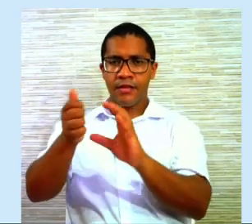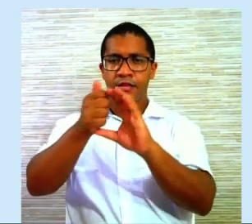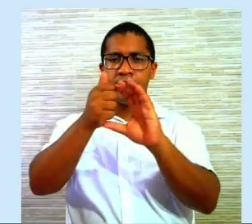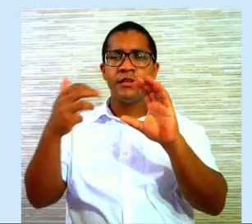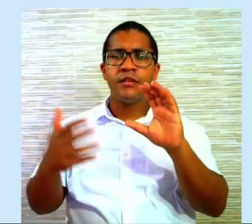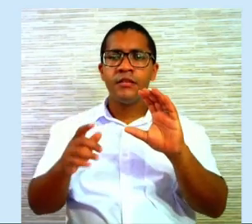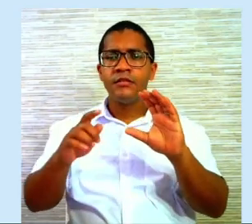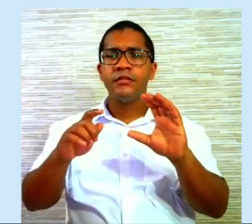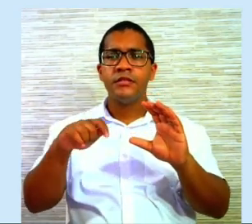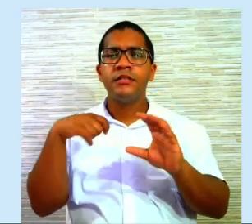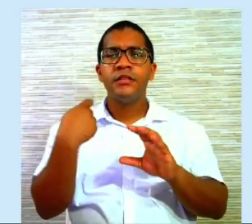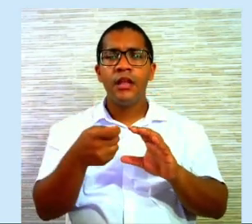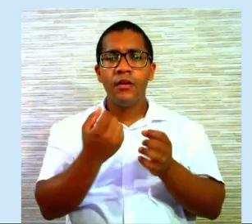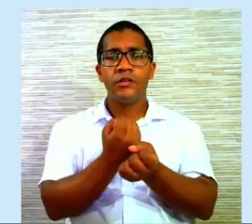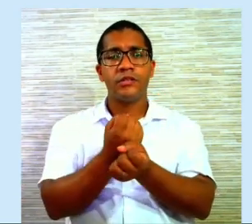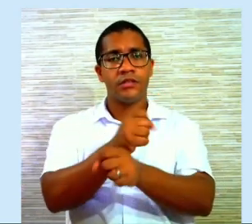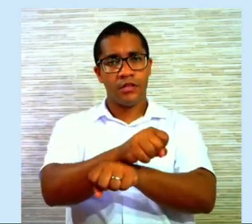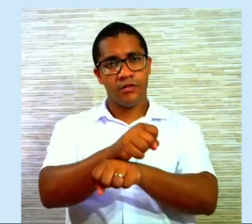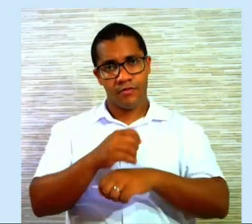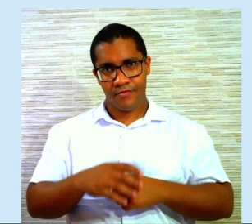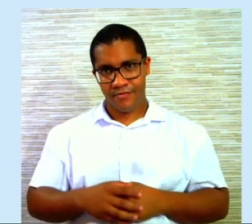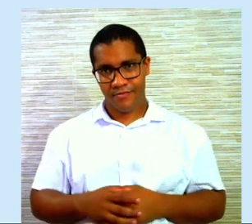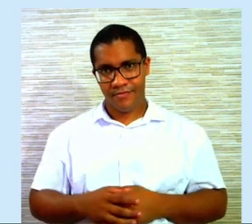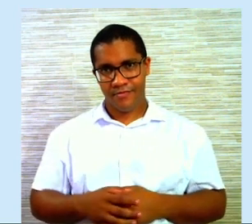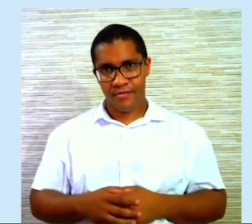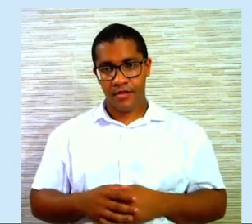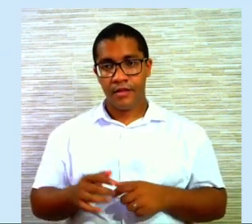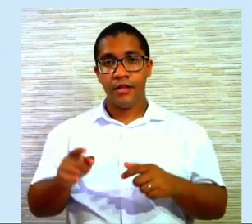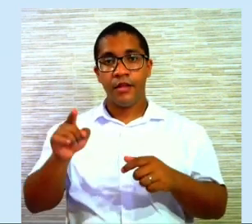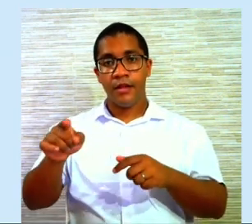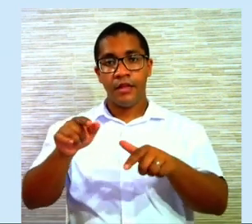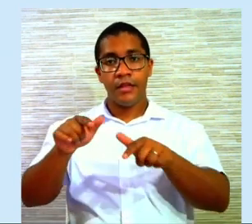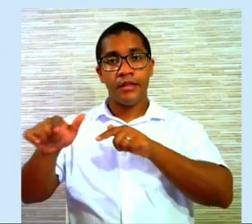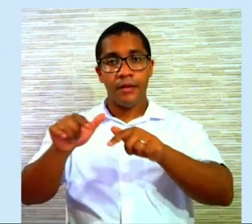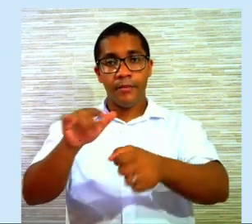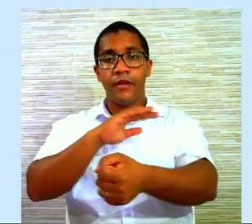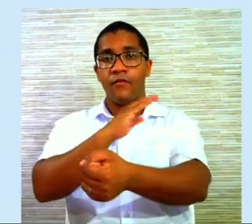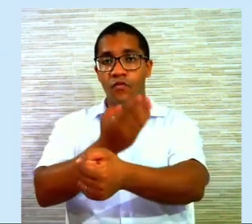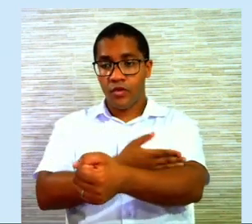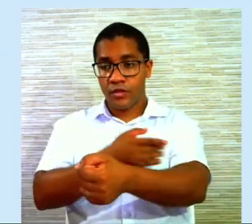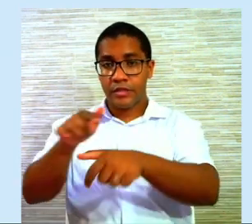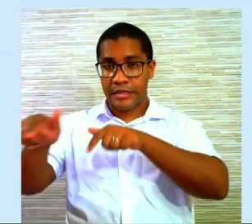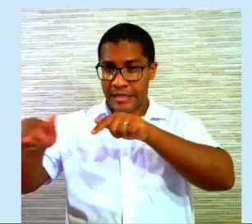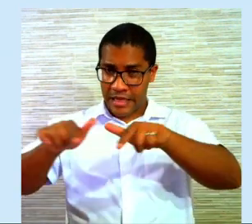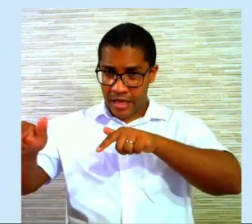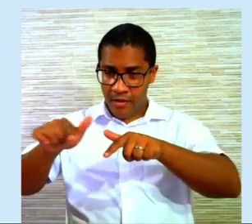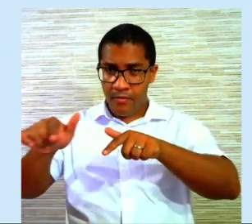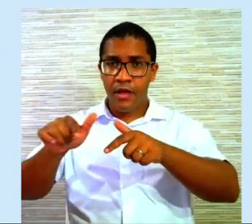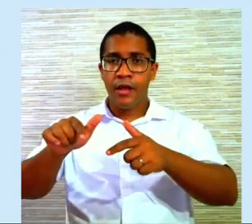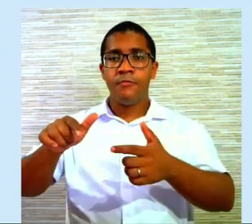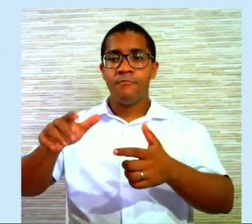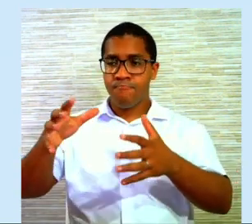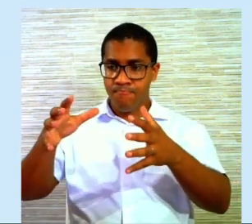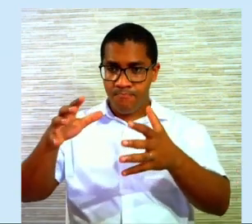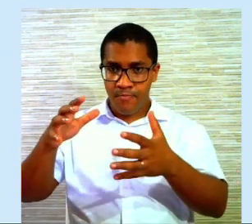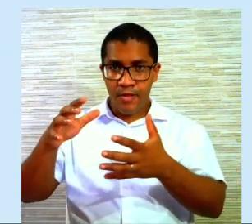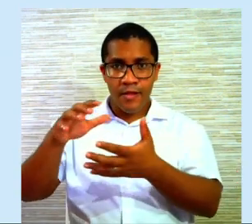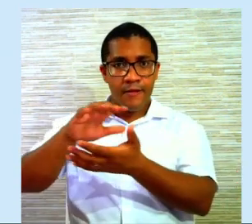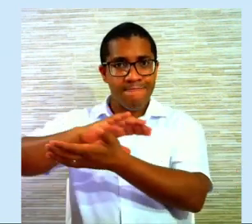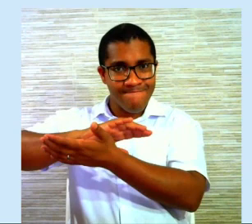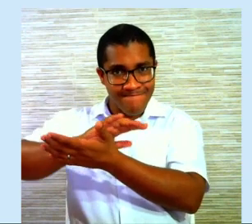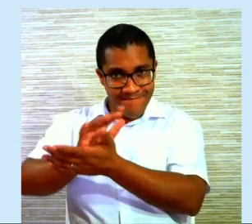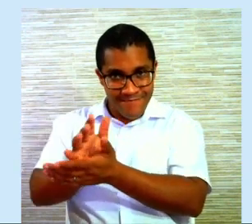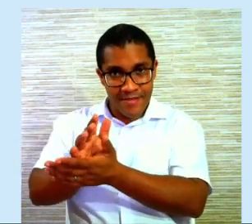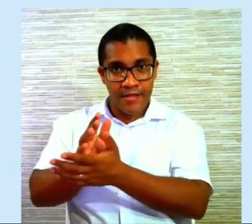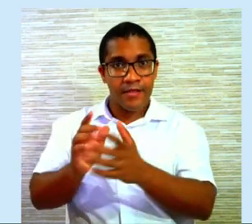caracterizar? A condição de escravidão, exploração da força de trabalho. Isso. E a